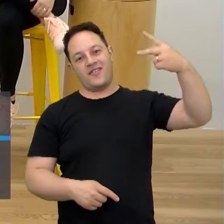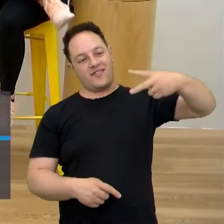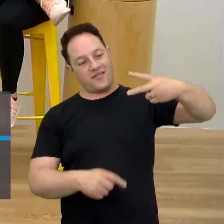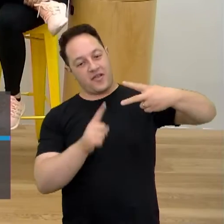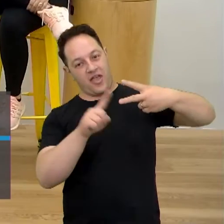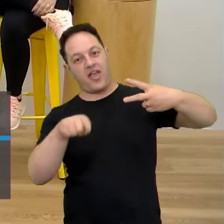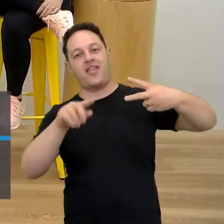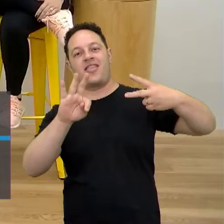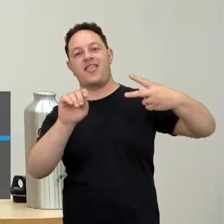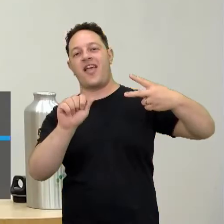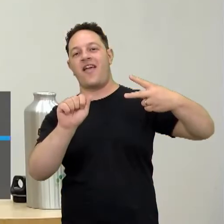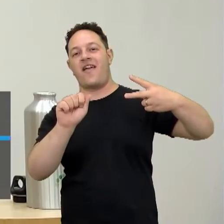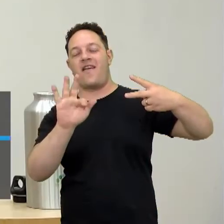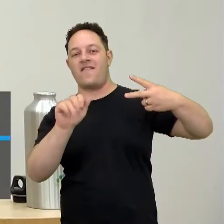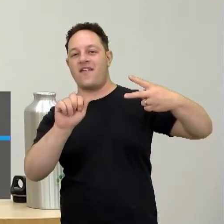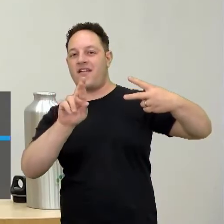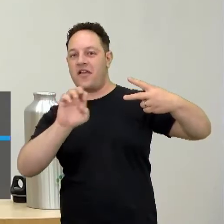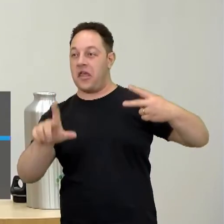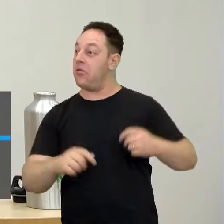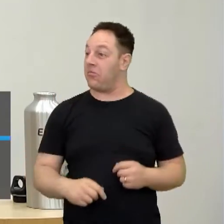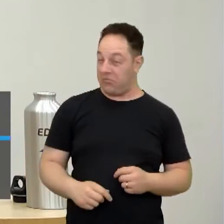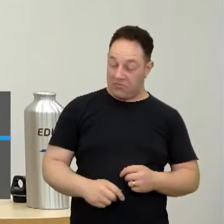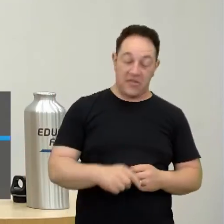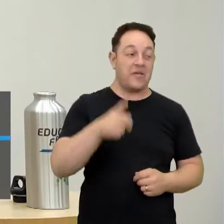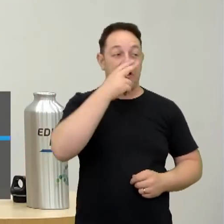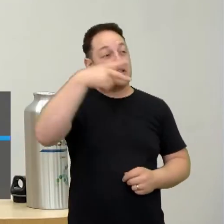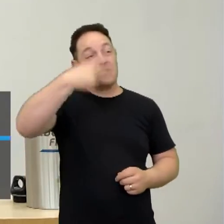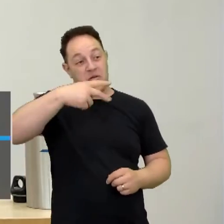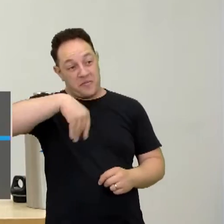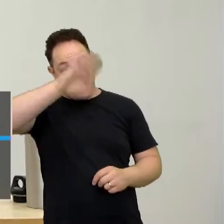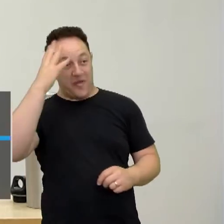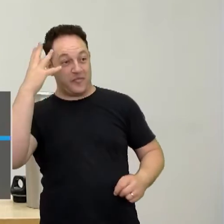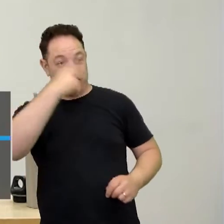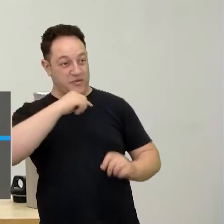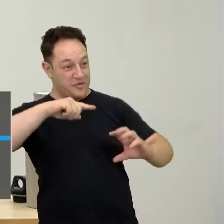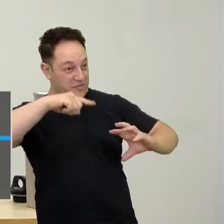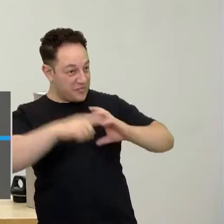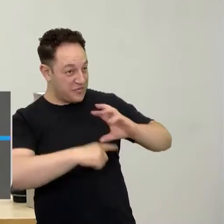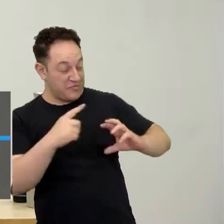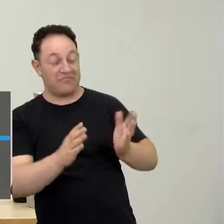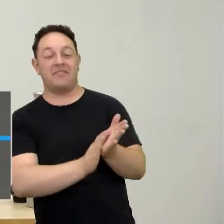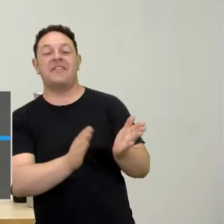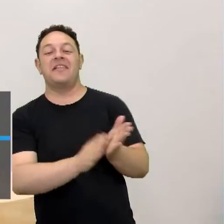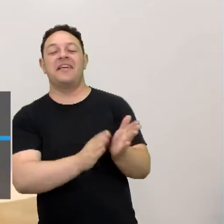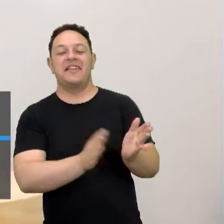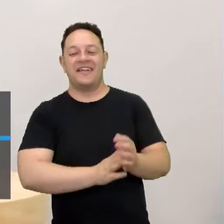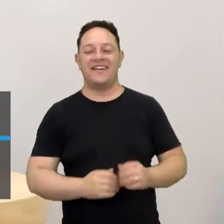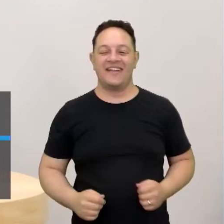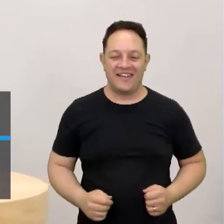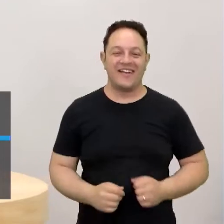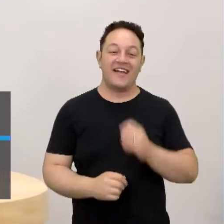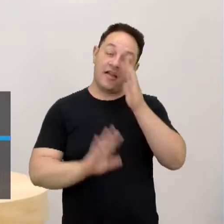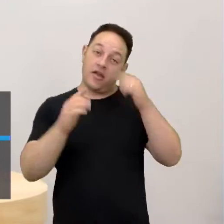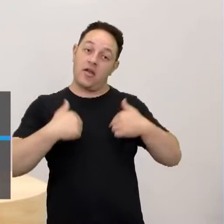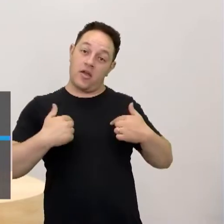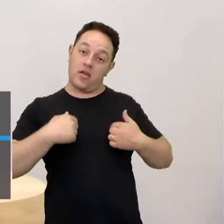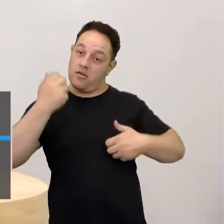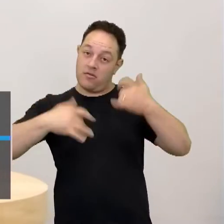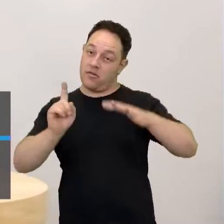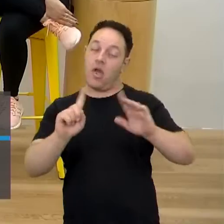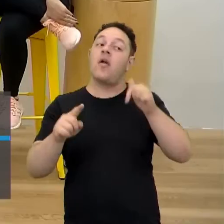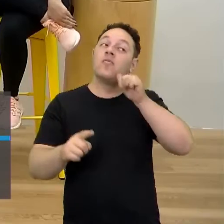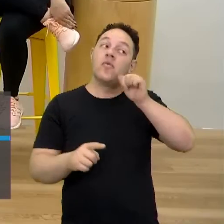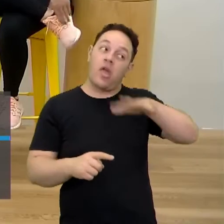Tafarel ganhou o prêmio de segundo colocado de mais lindo do mundo. Não sou eu que falo, são as mulheres, tá?